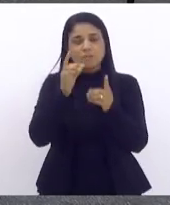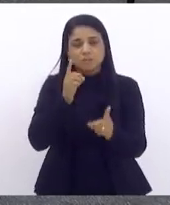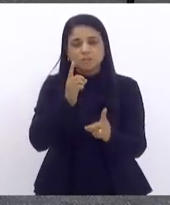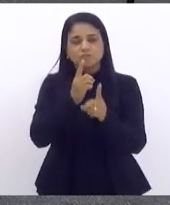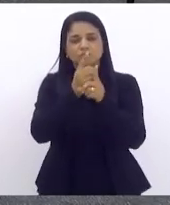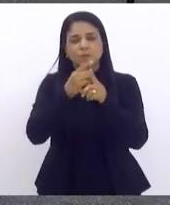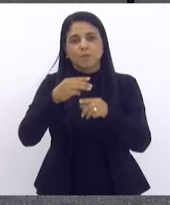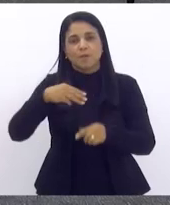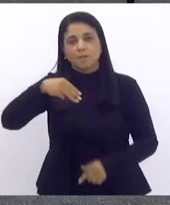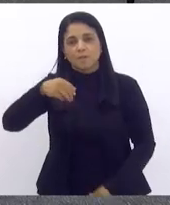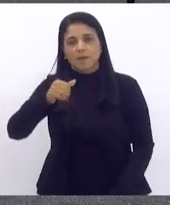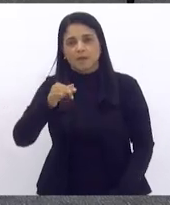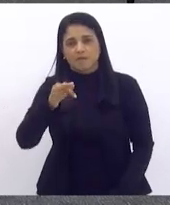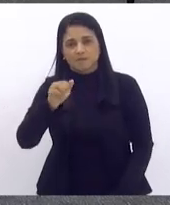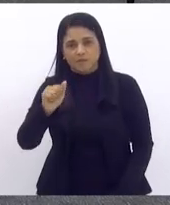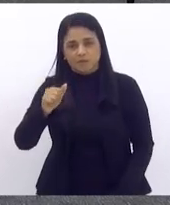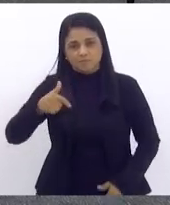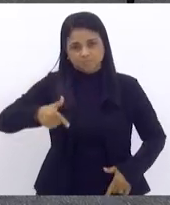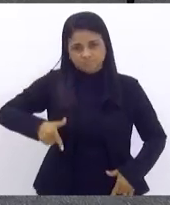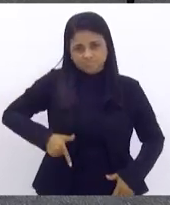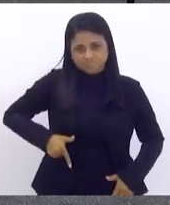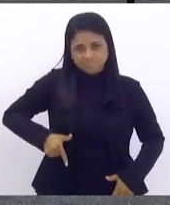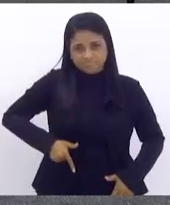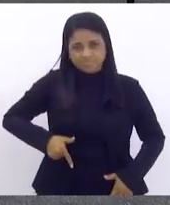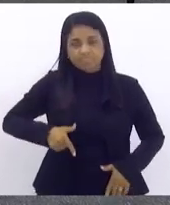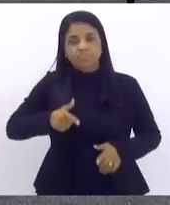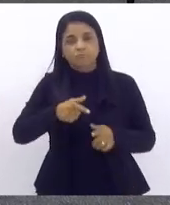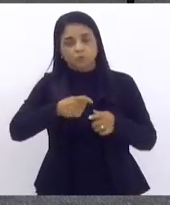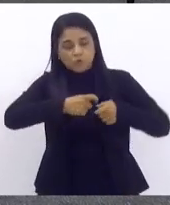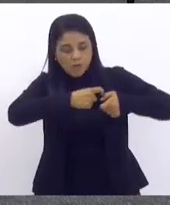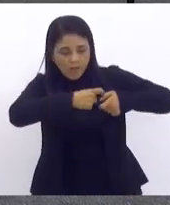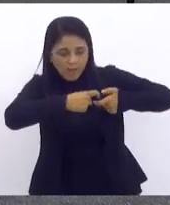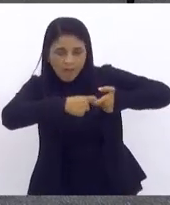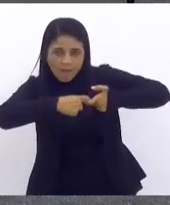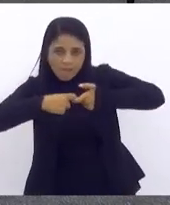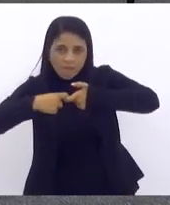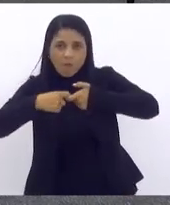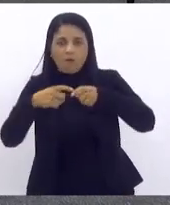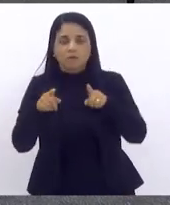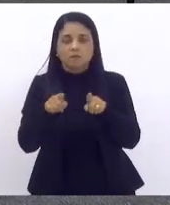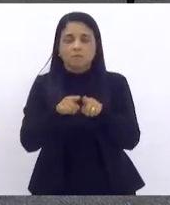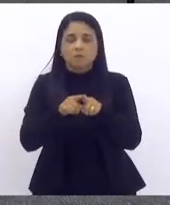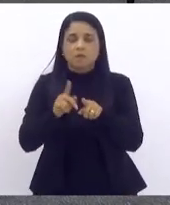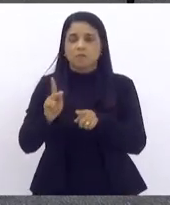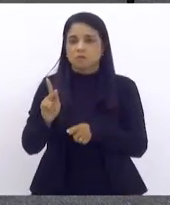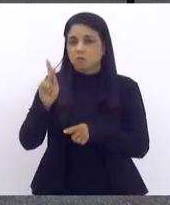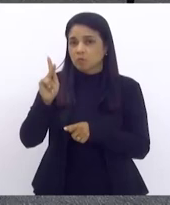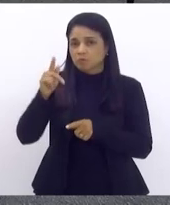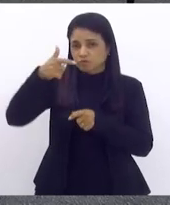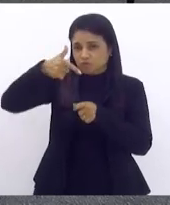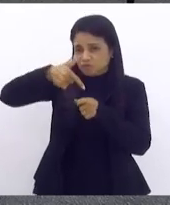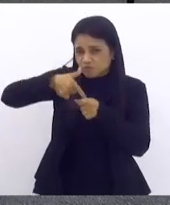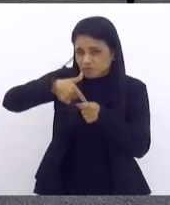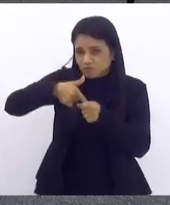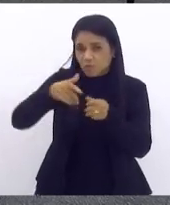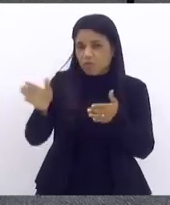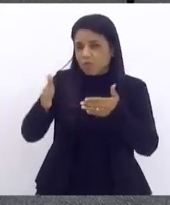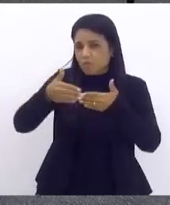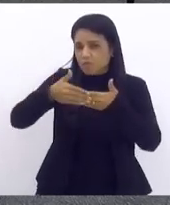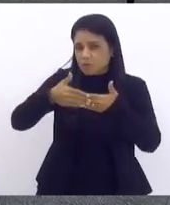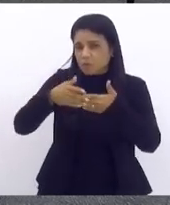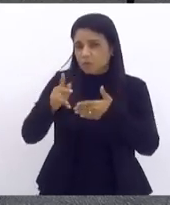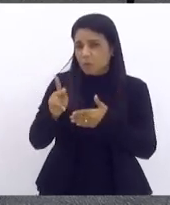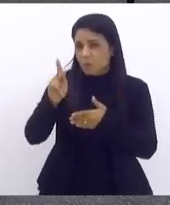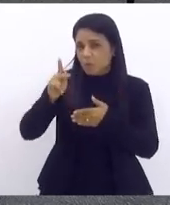reboques, fomos na máfia dos combustíveis, fechamos um posto de gasolina. Ontem